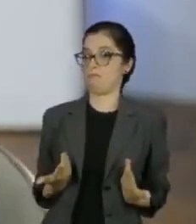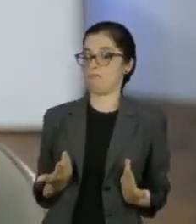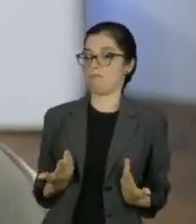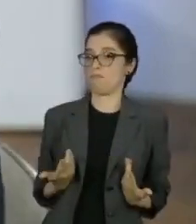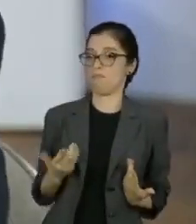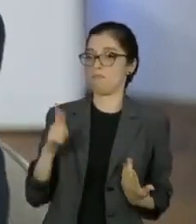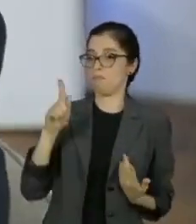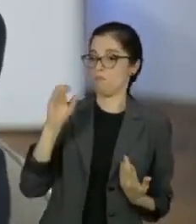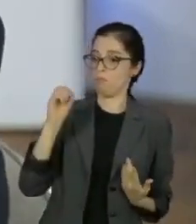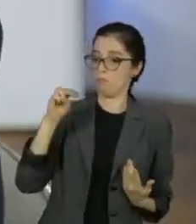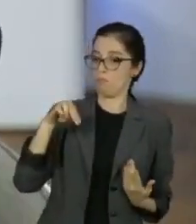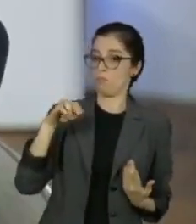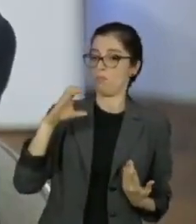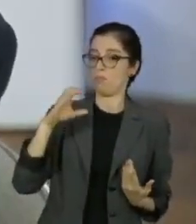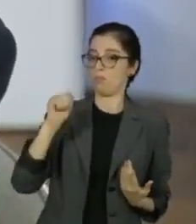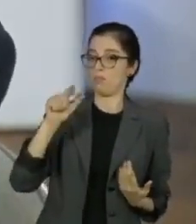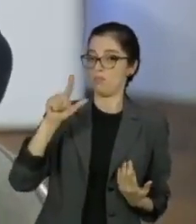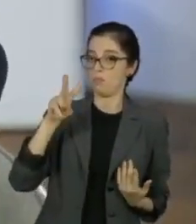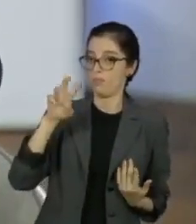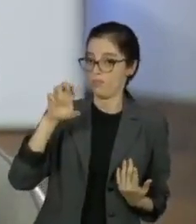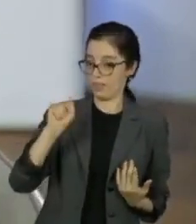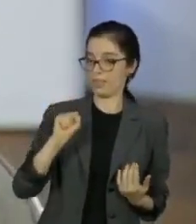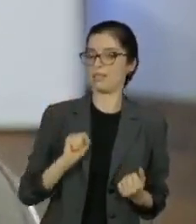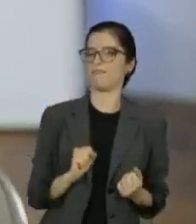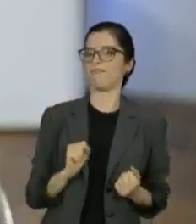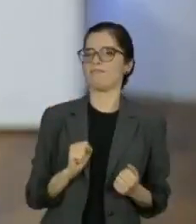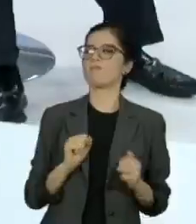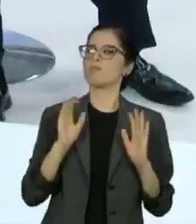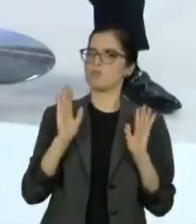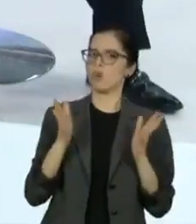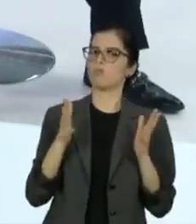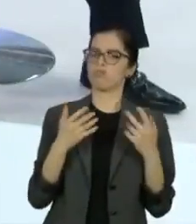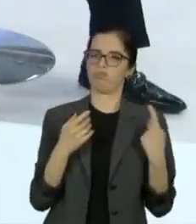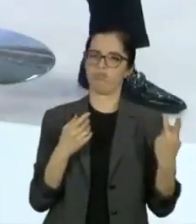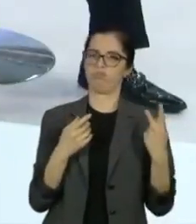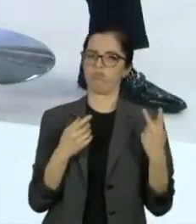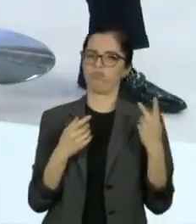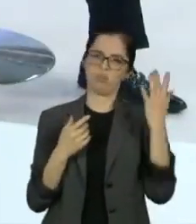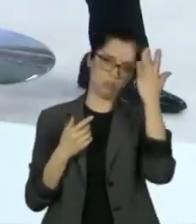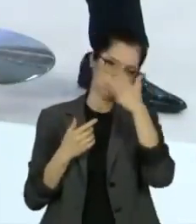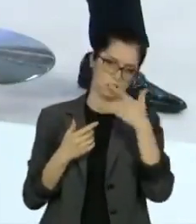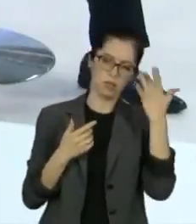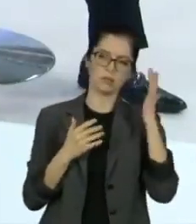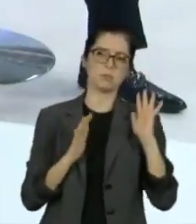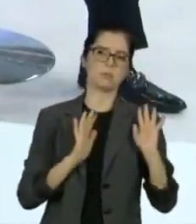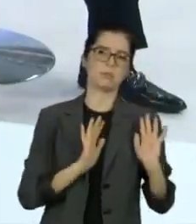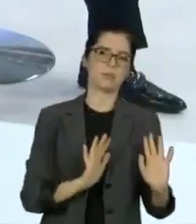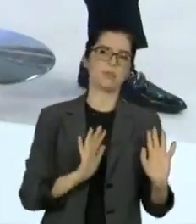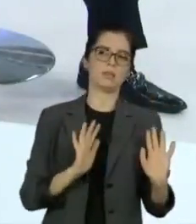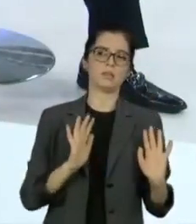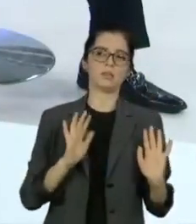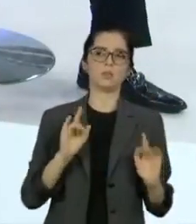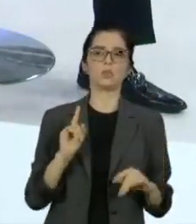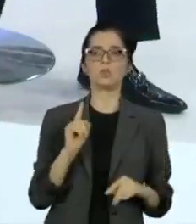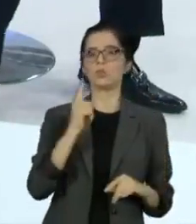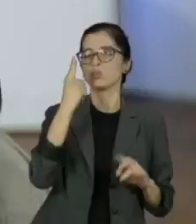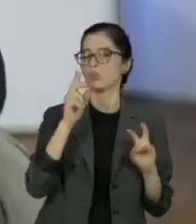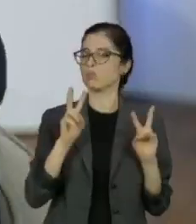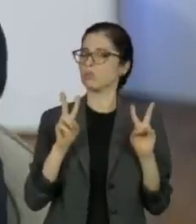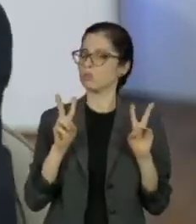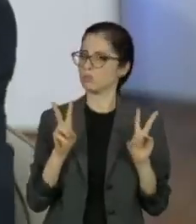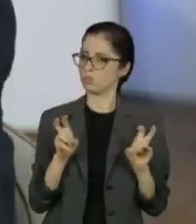não posso conversar com o senhor já para abreviar sem antes tratar de um assunto não posso sentar